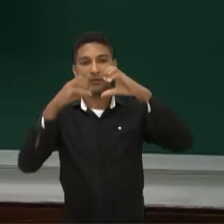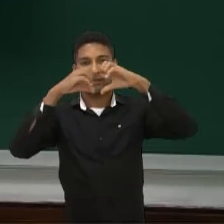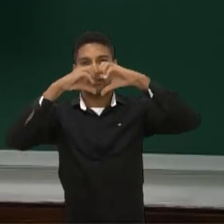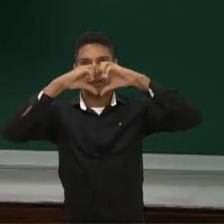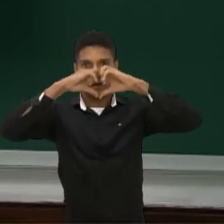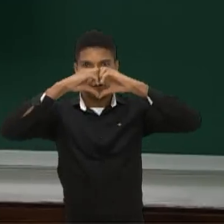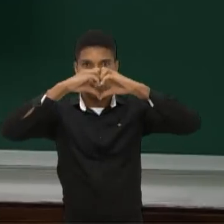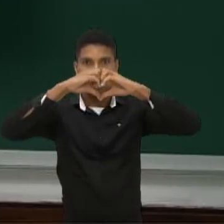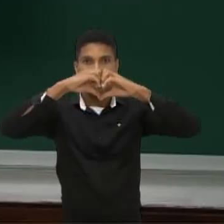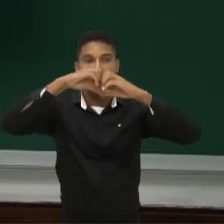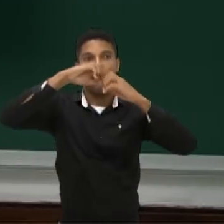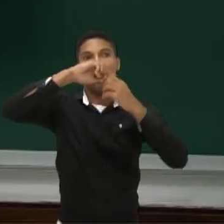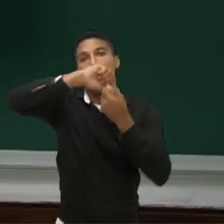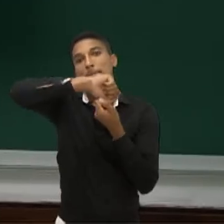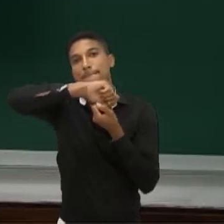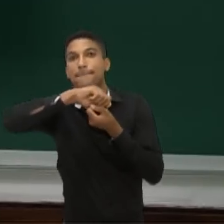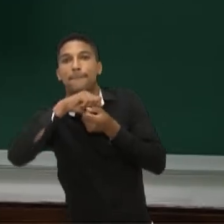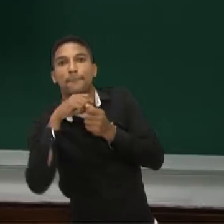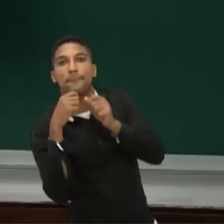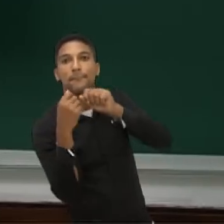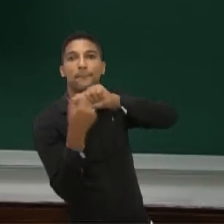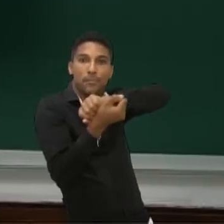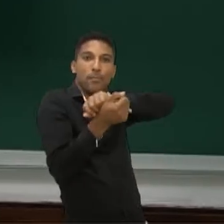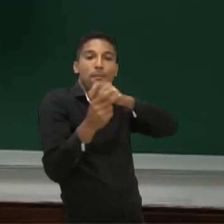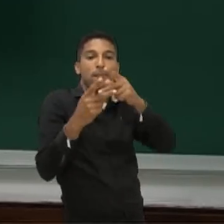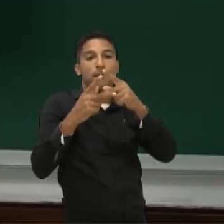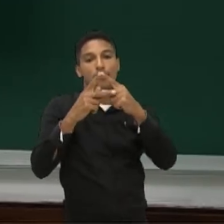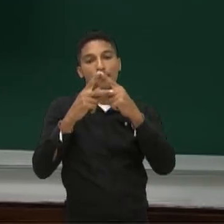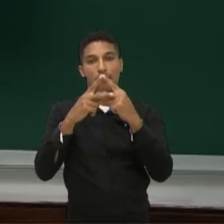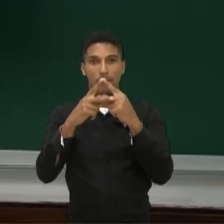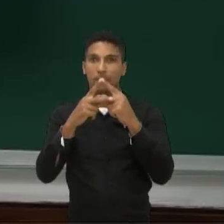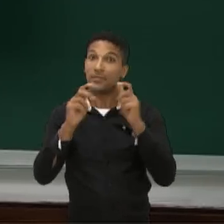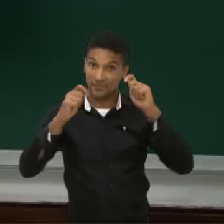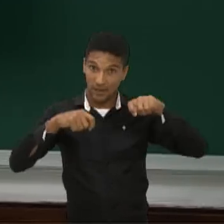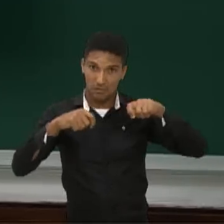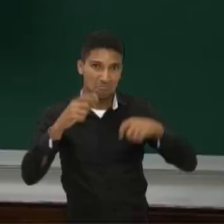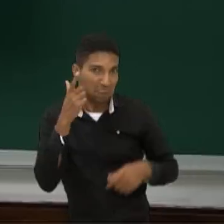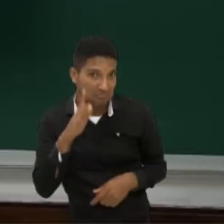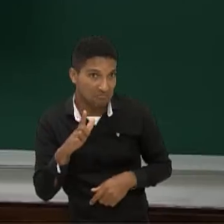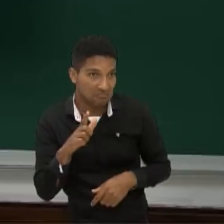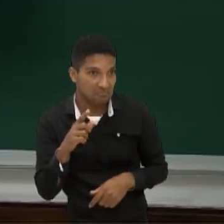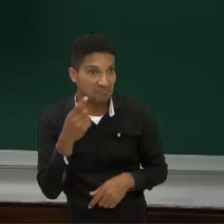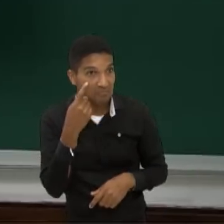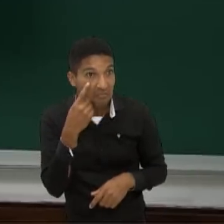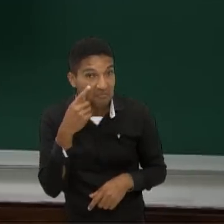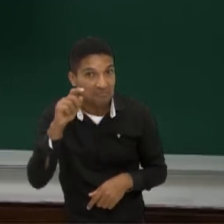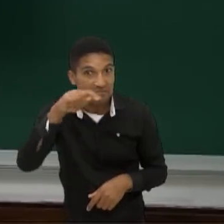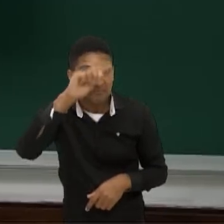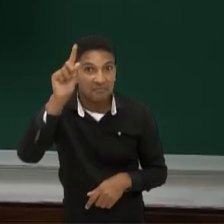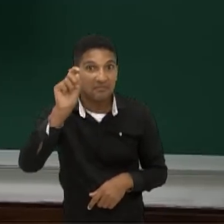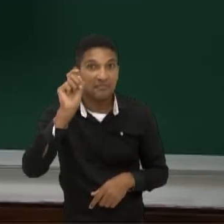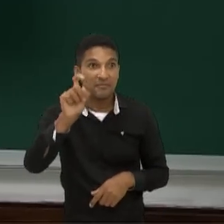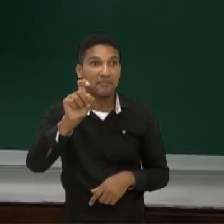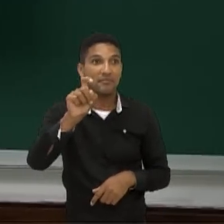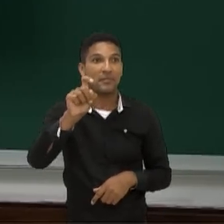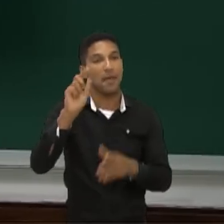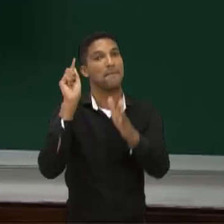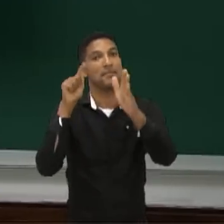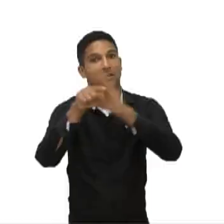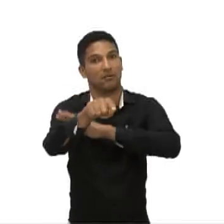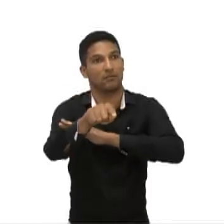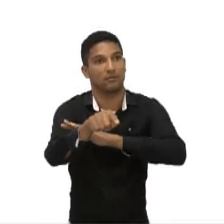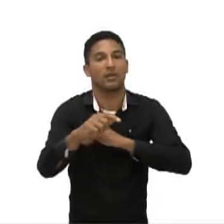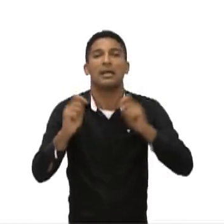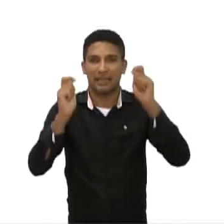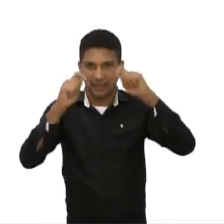isso, pessoal? Será ou não? Então, olha só, a professora trouxe aqui para vocês uma perguntinha.